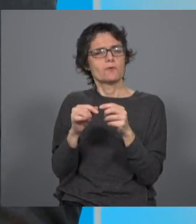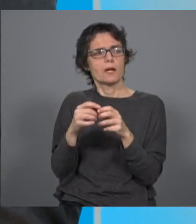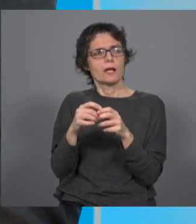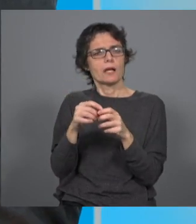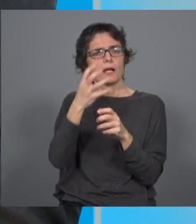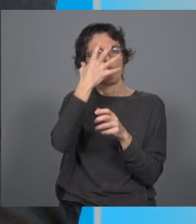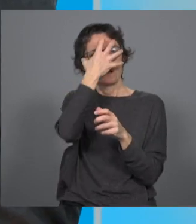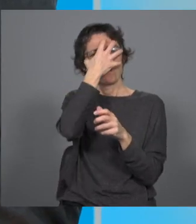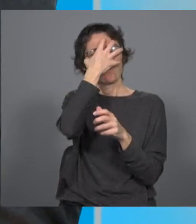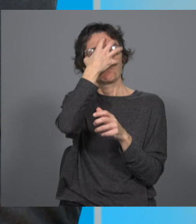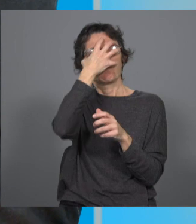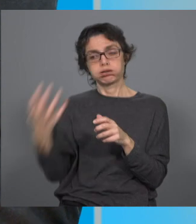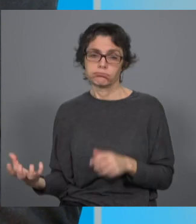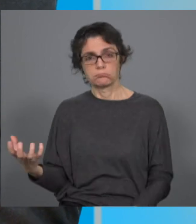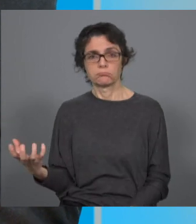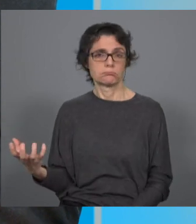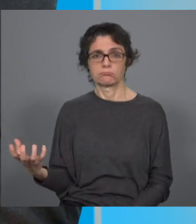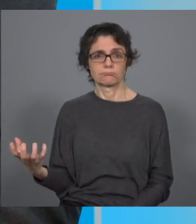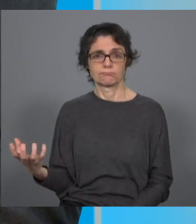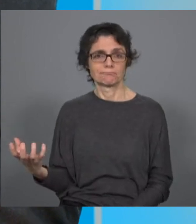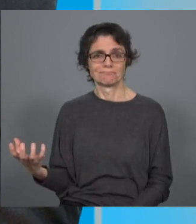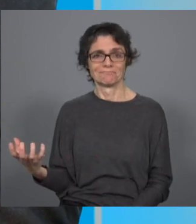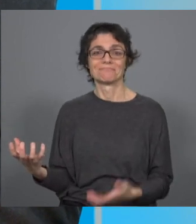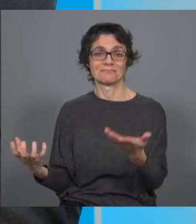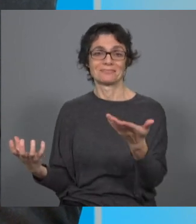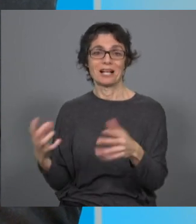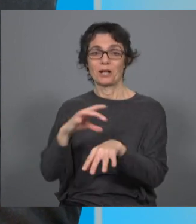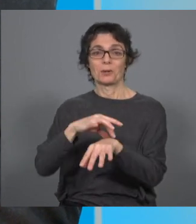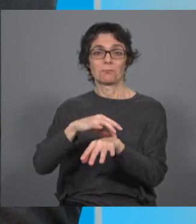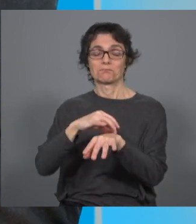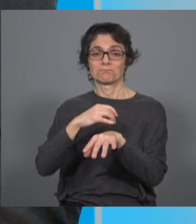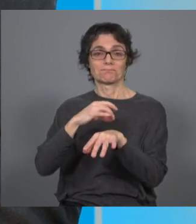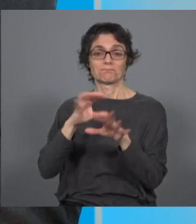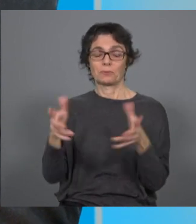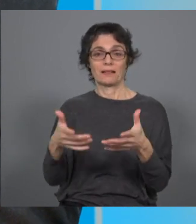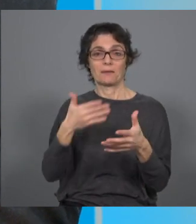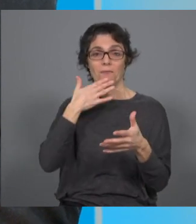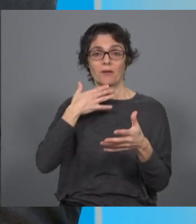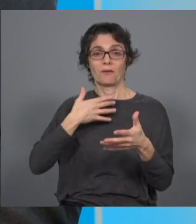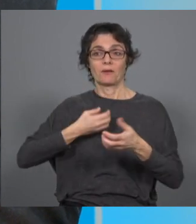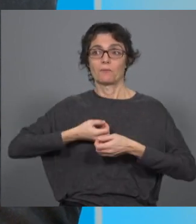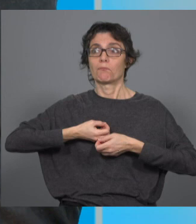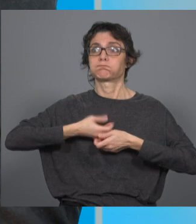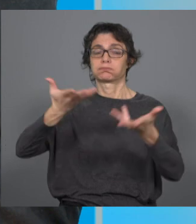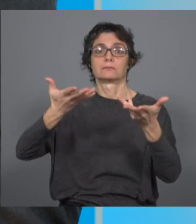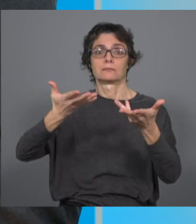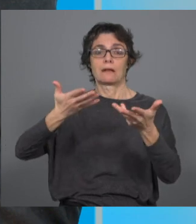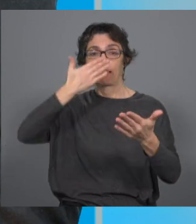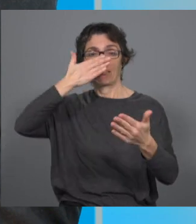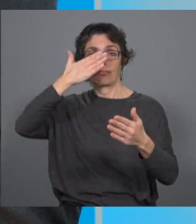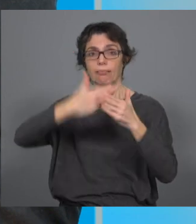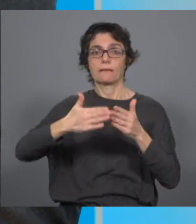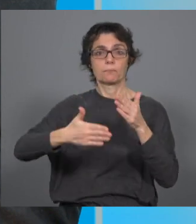somos na realidade. Não somos super-homens, não somos deuses, portanto, somos seres